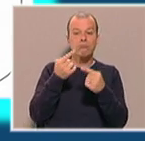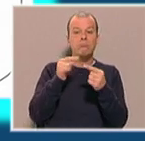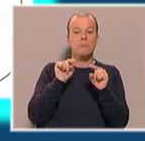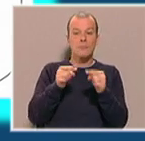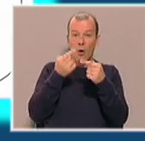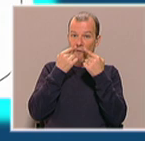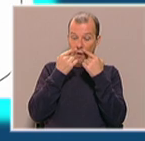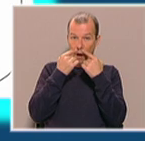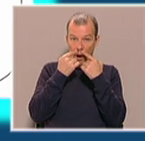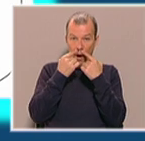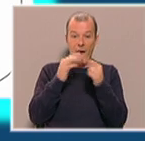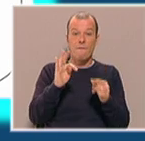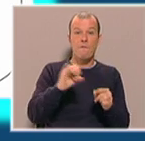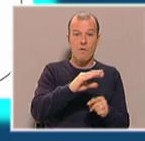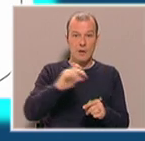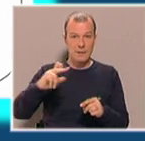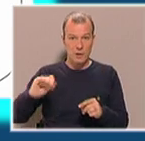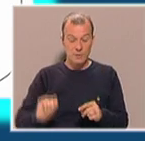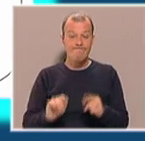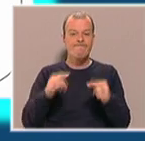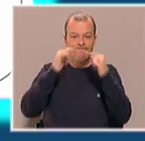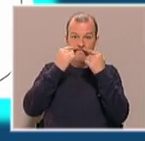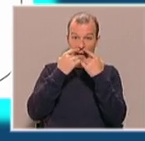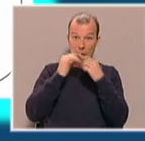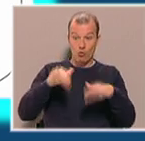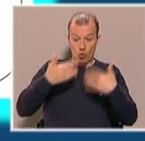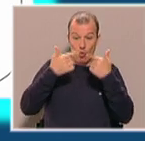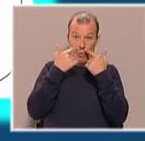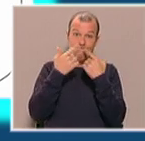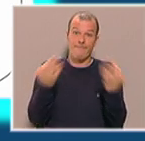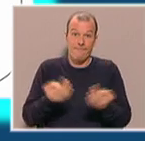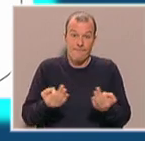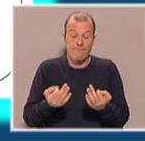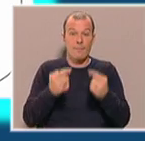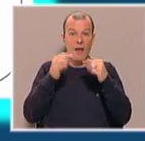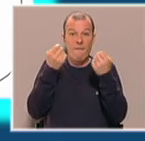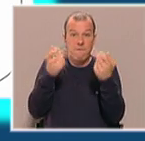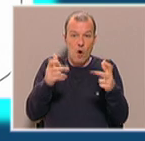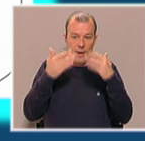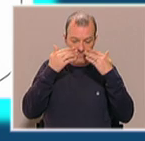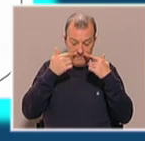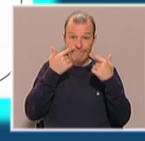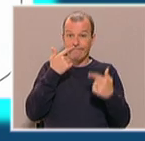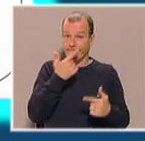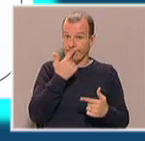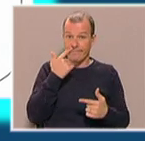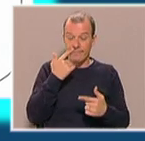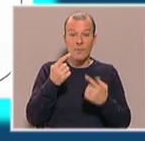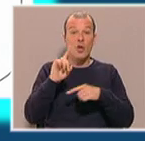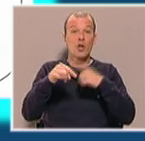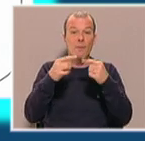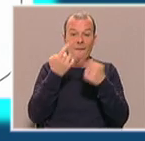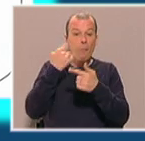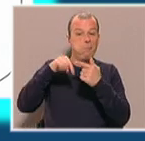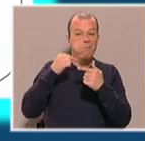fossas nasais iniciam-se nas narinas, né, que fica cá fora no exterior do corpo, e depois terminam